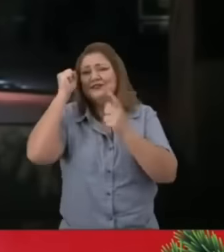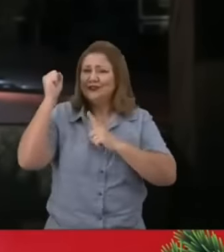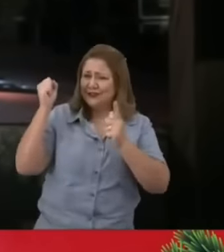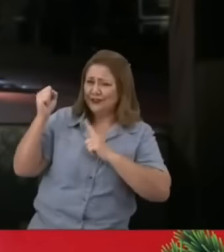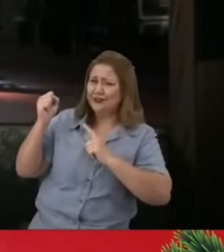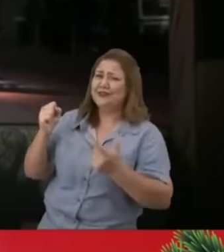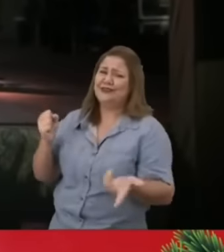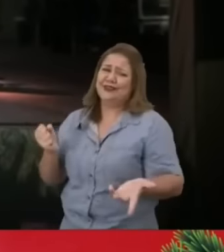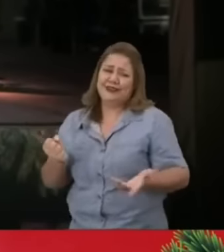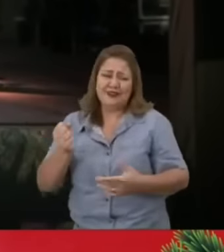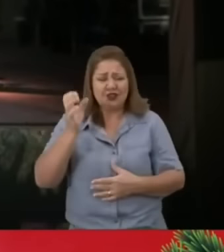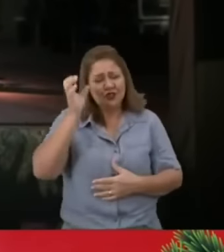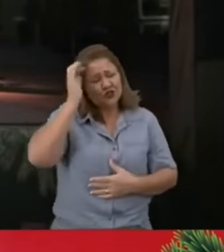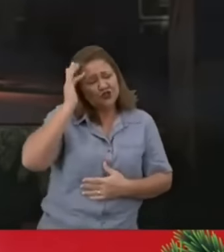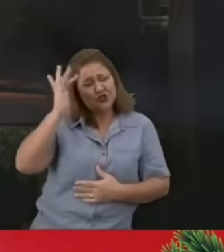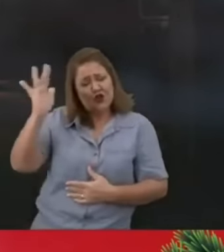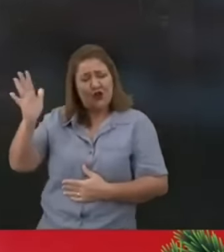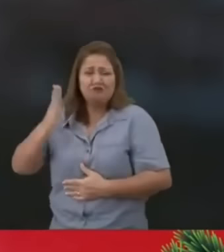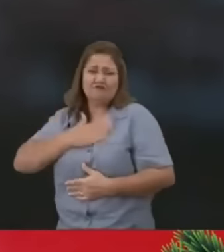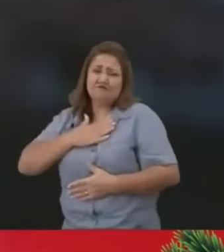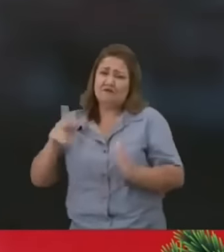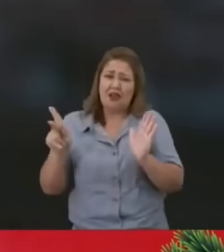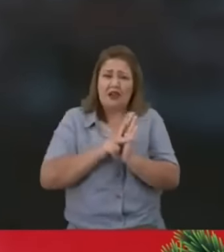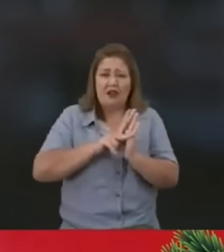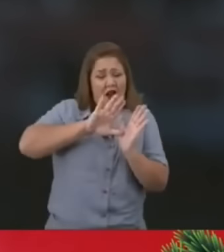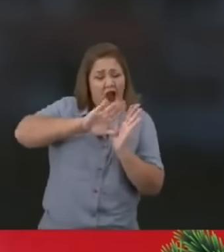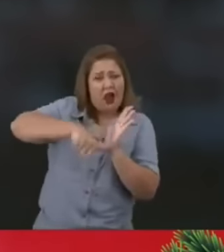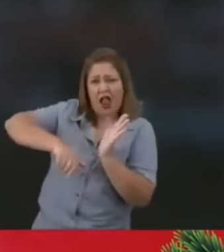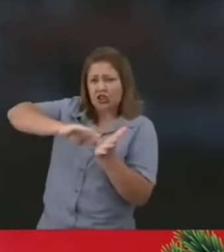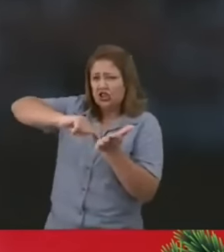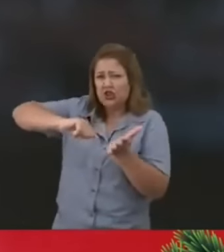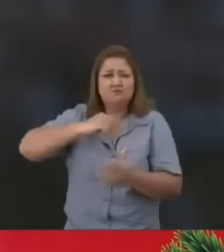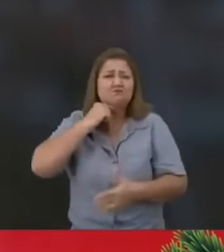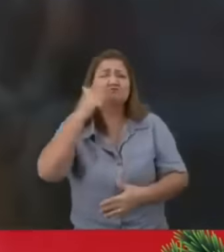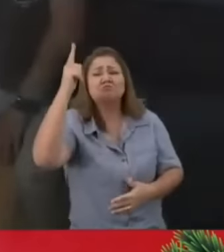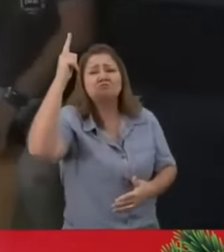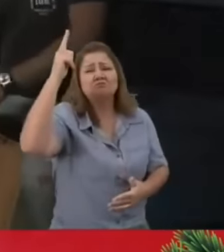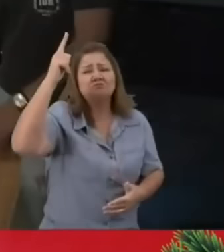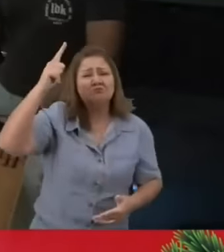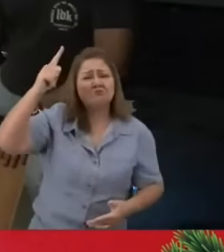porque os sonhos são meus, ninguém rouba e nem tira.